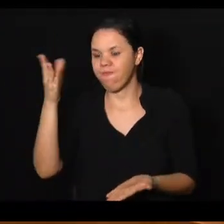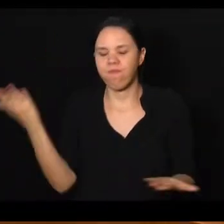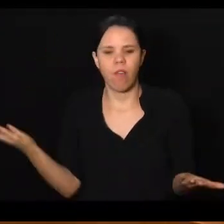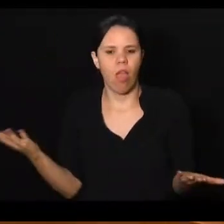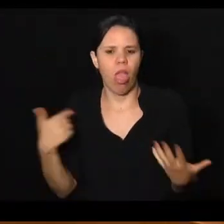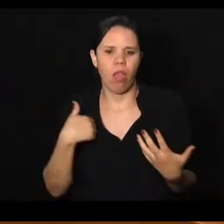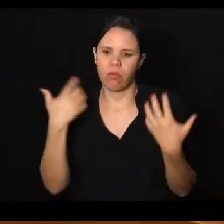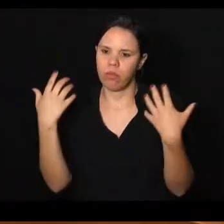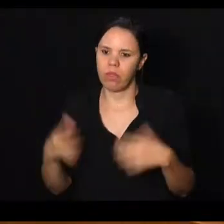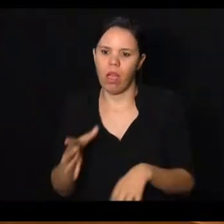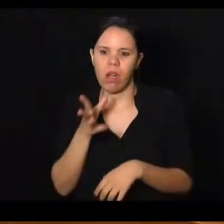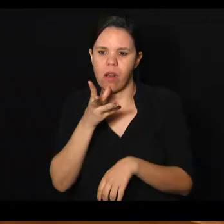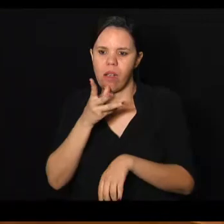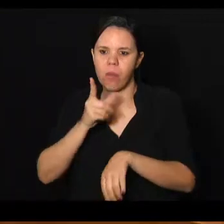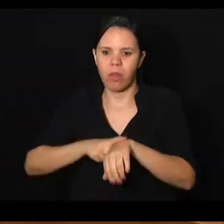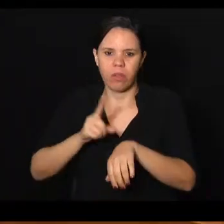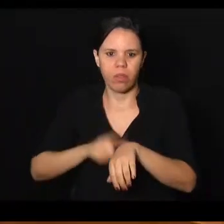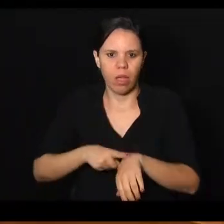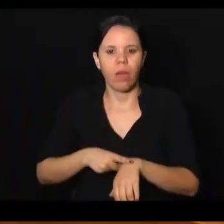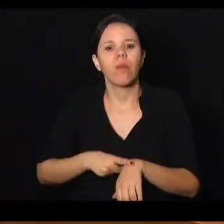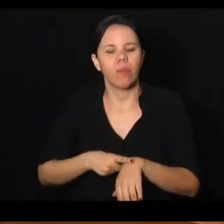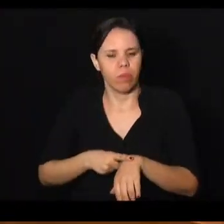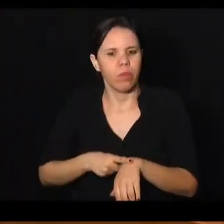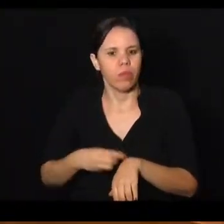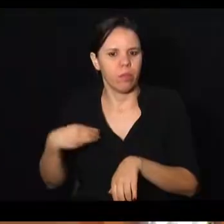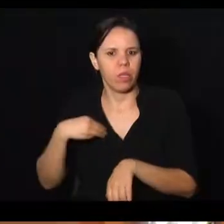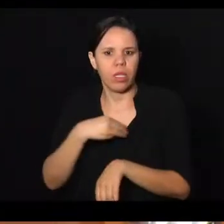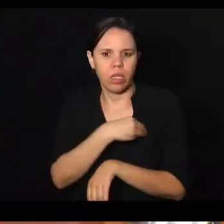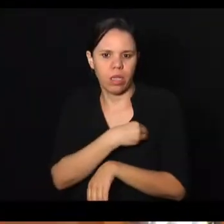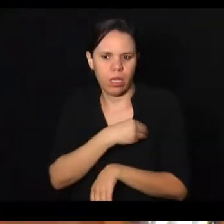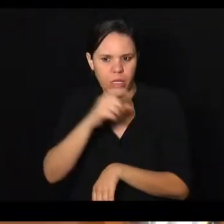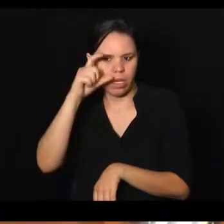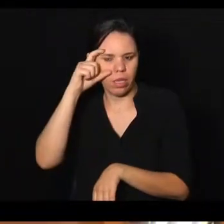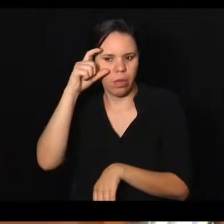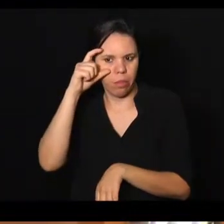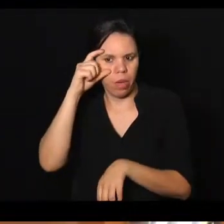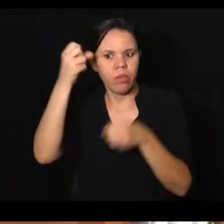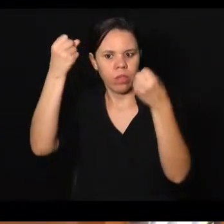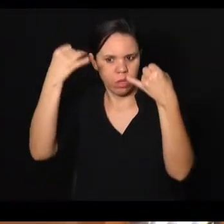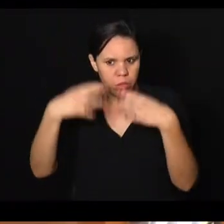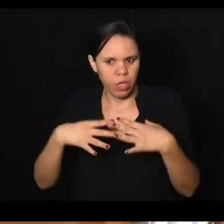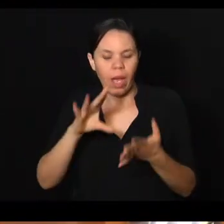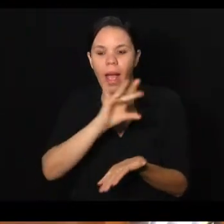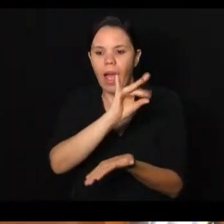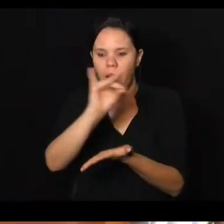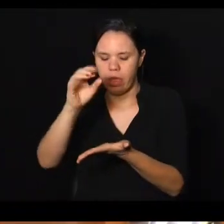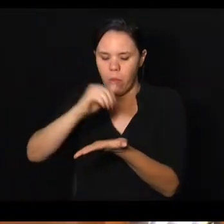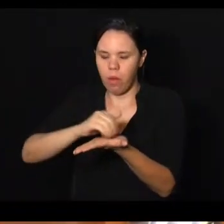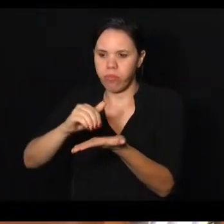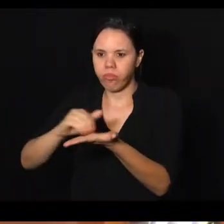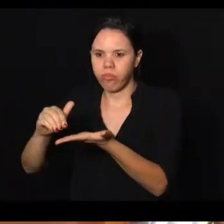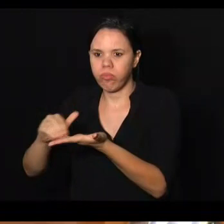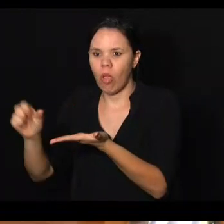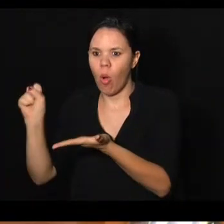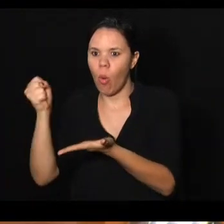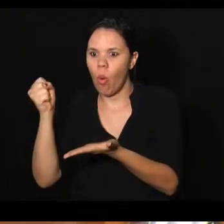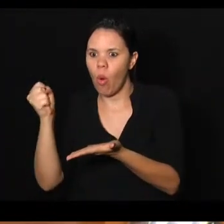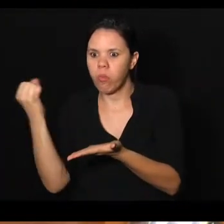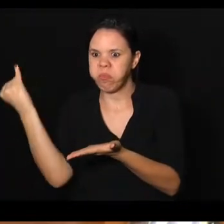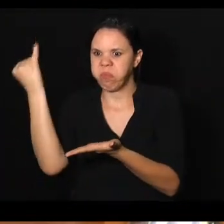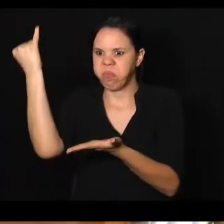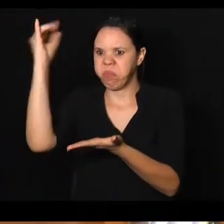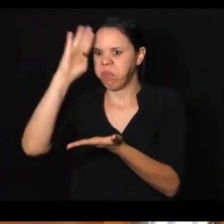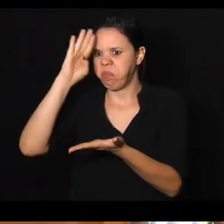tomar muito tempo, a ministra Damares vai estar explicando aqui cada uma dessas secretarias, que é tão importante, e